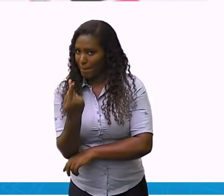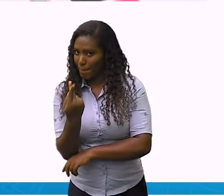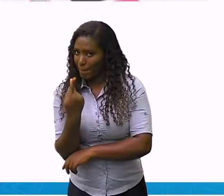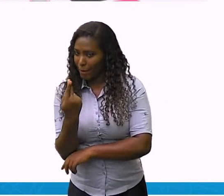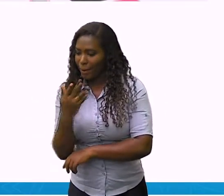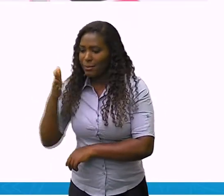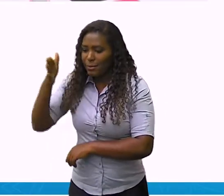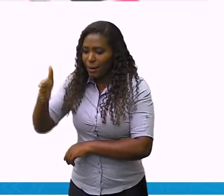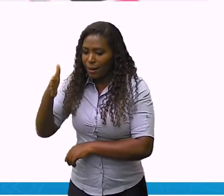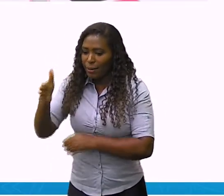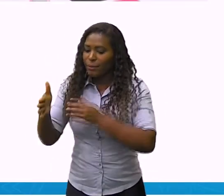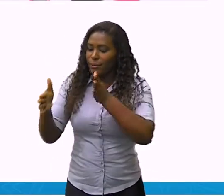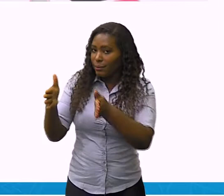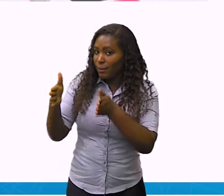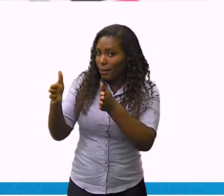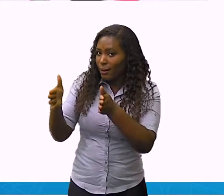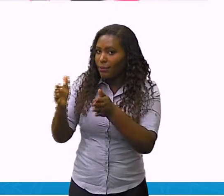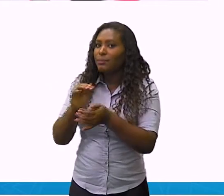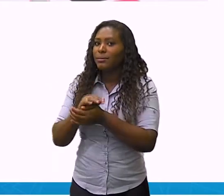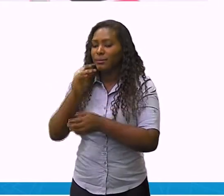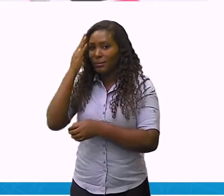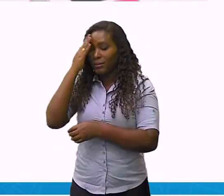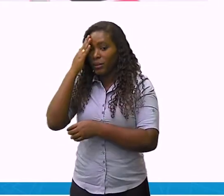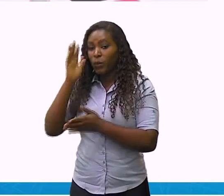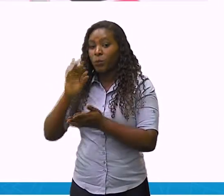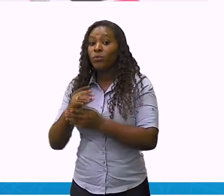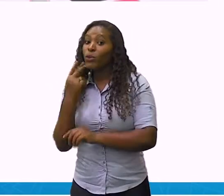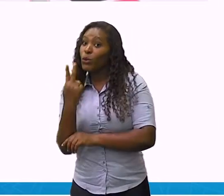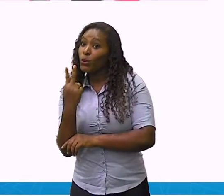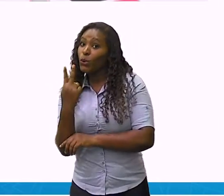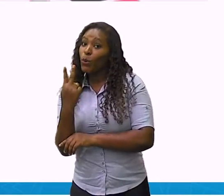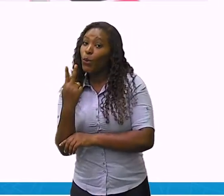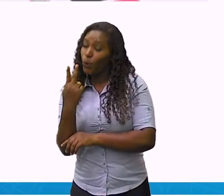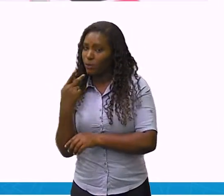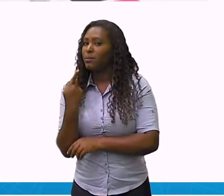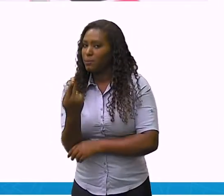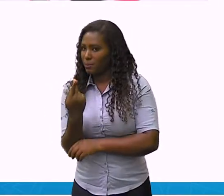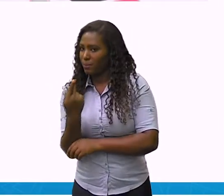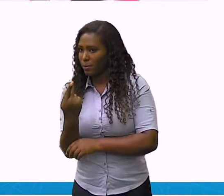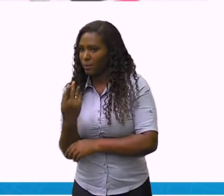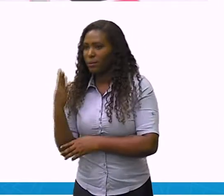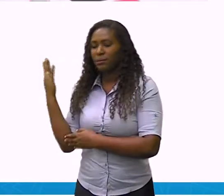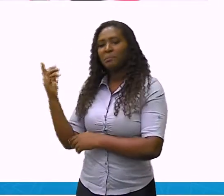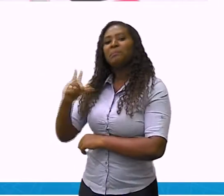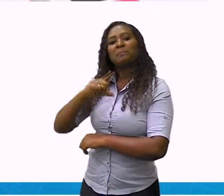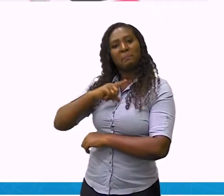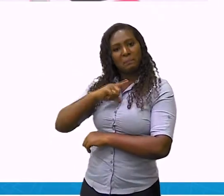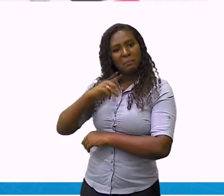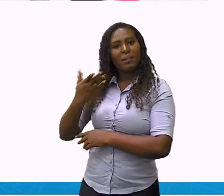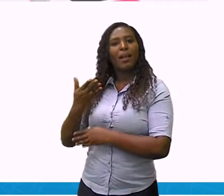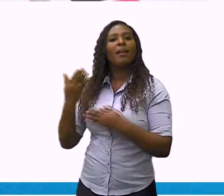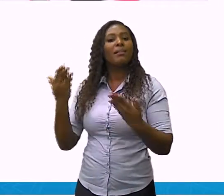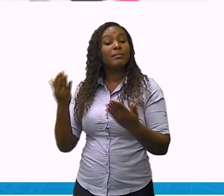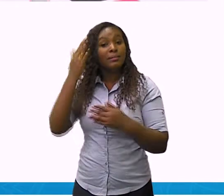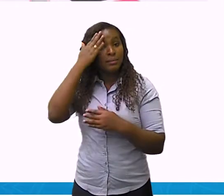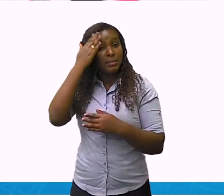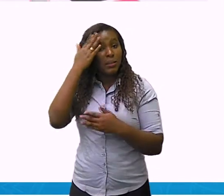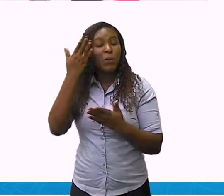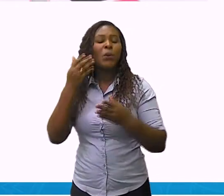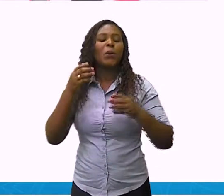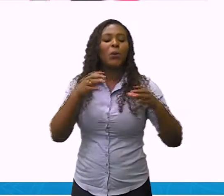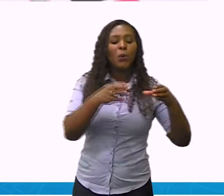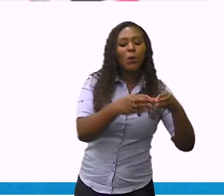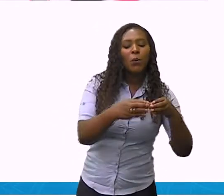temos aqui este lado, é paralelo a este aqui, as bases, né? E nós temos os lados que são paralelos. Assim, nós formamos